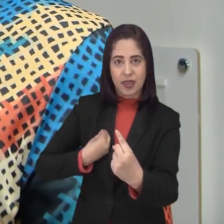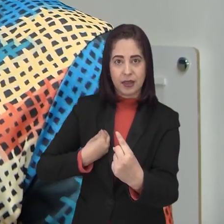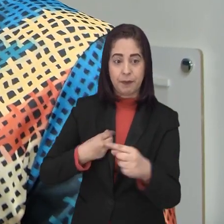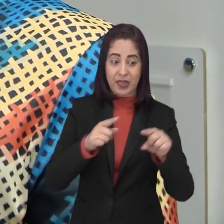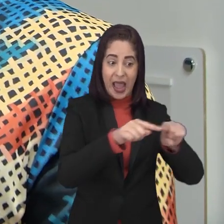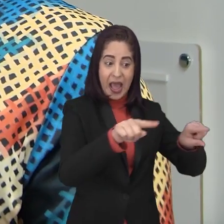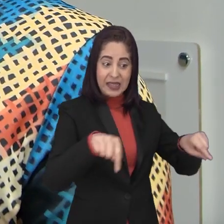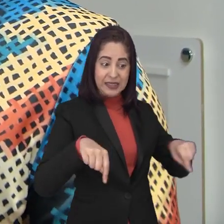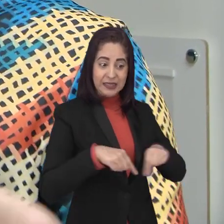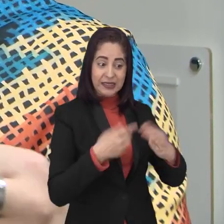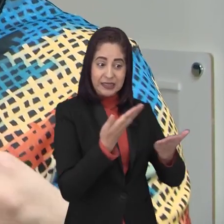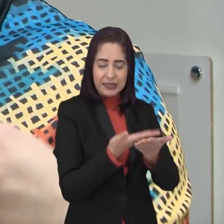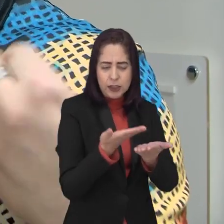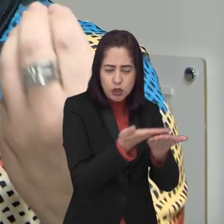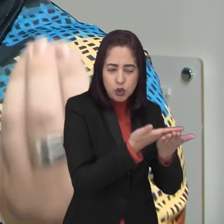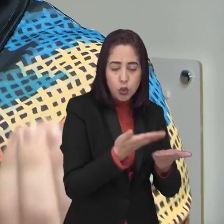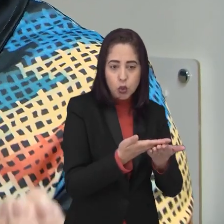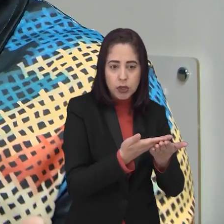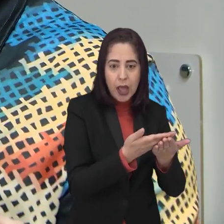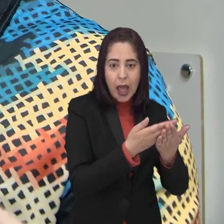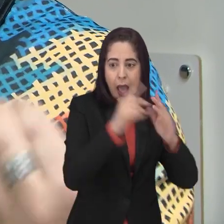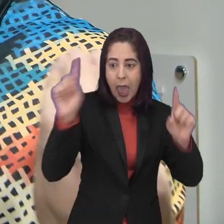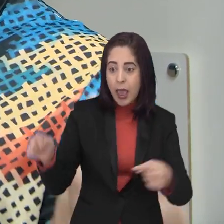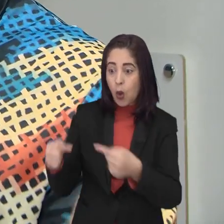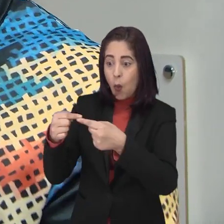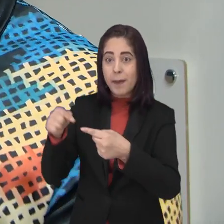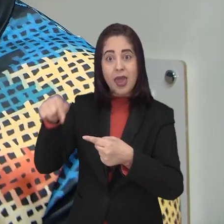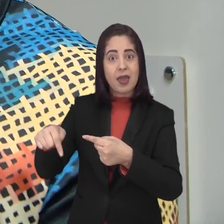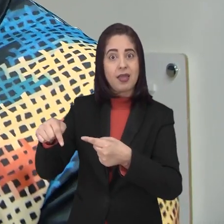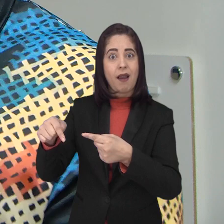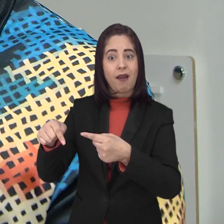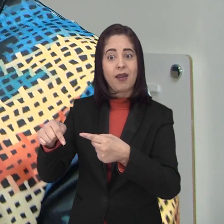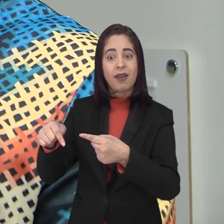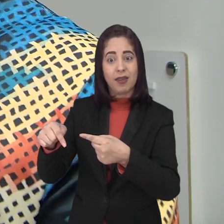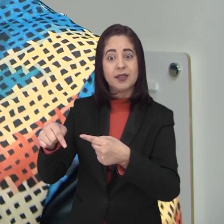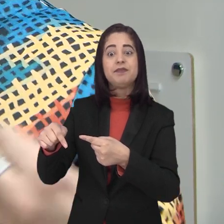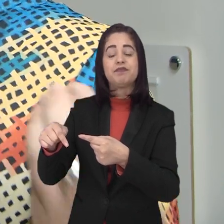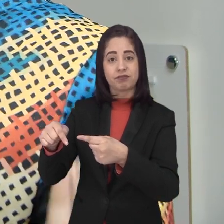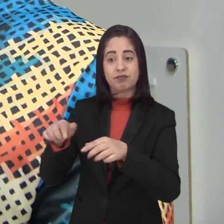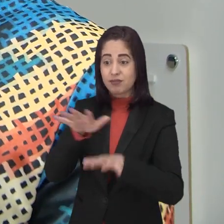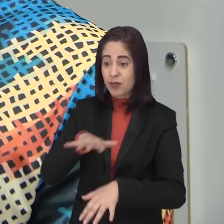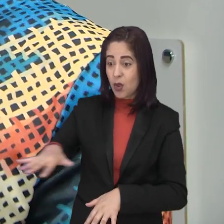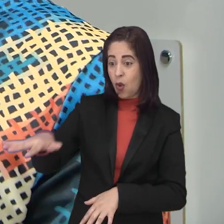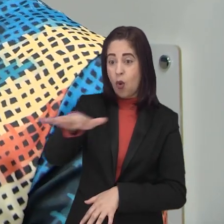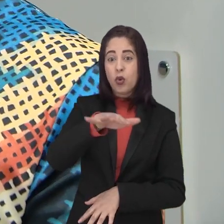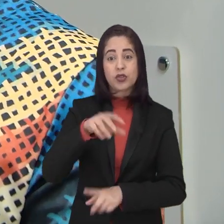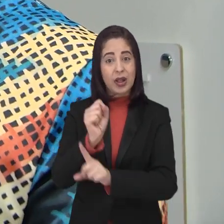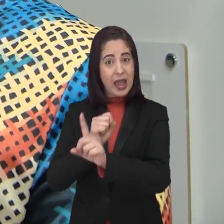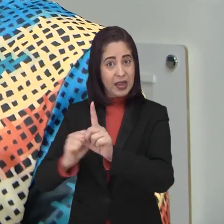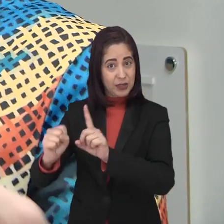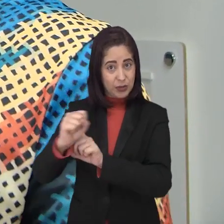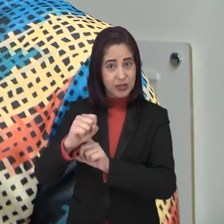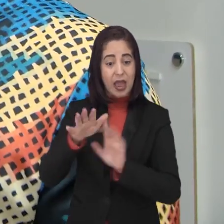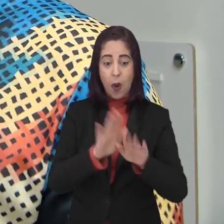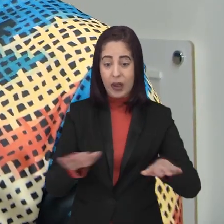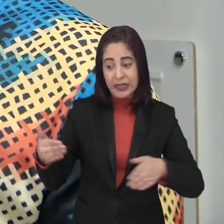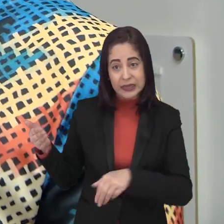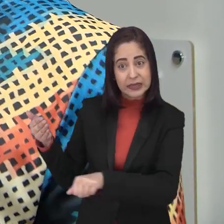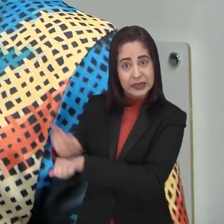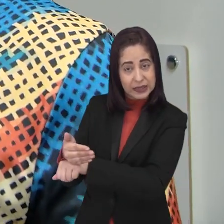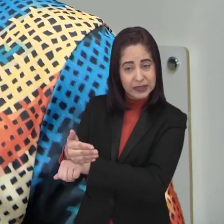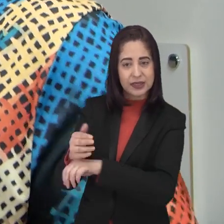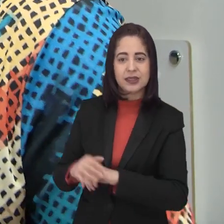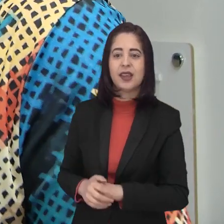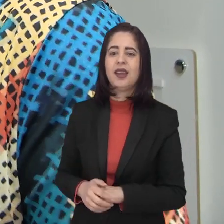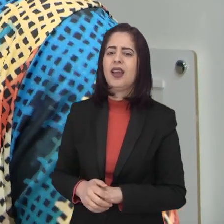que nós trabalhamos em sala de aula e que elas podem vivenciar fora da sala de aula, que no caso são nos espaços sociais que elas estão